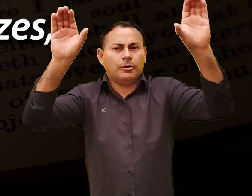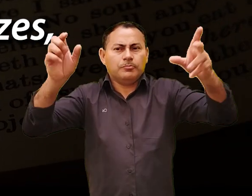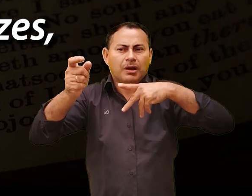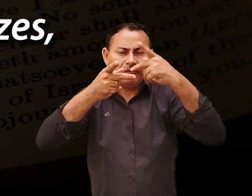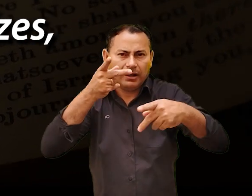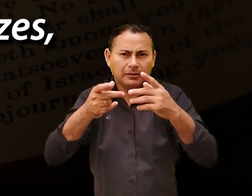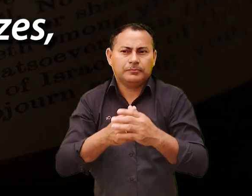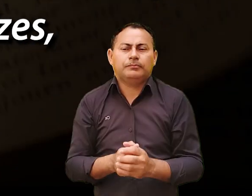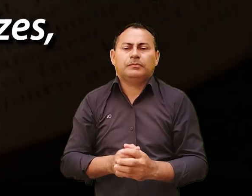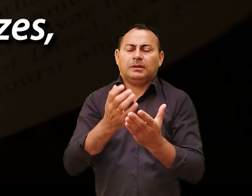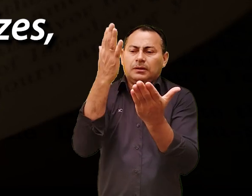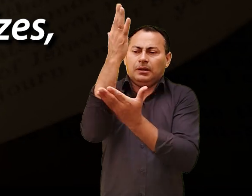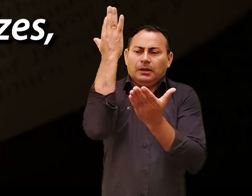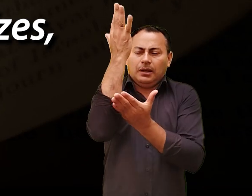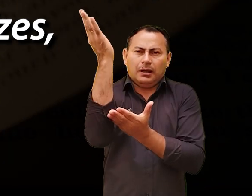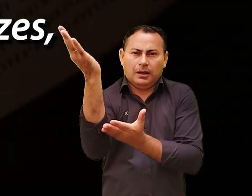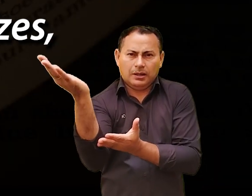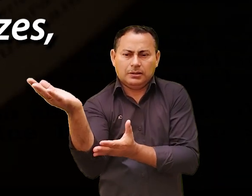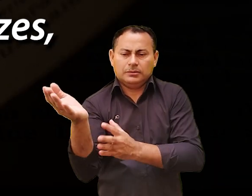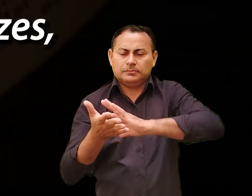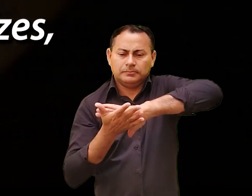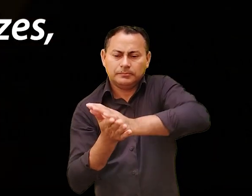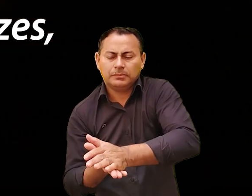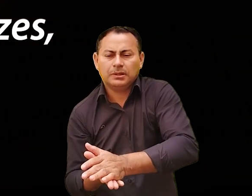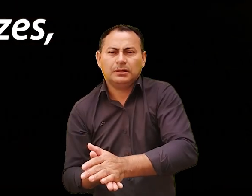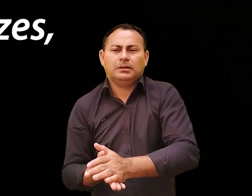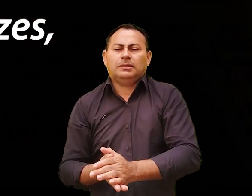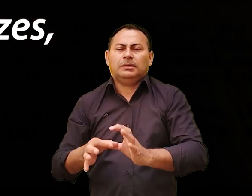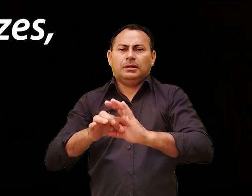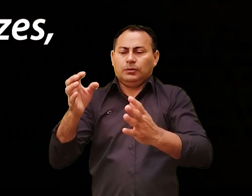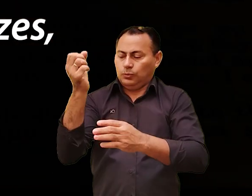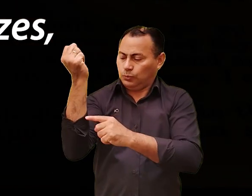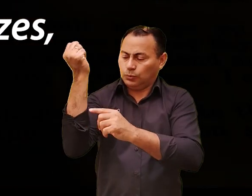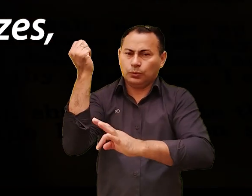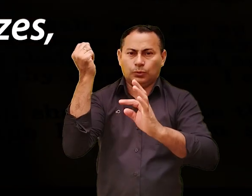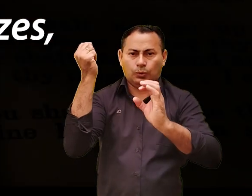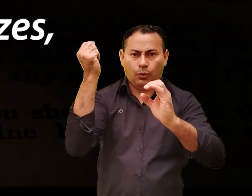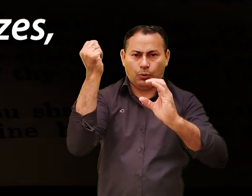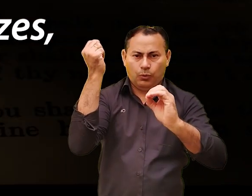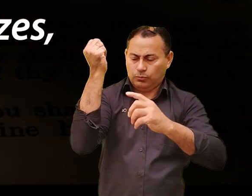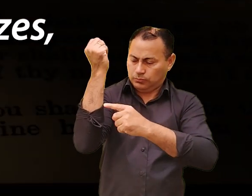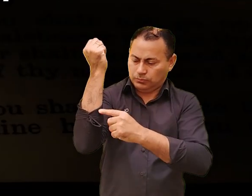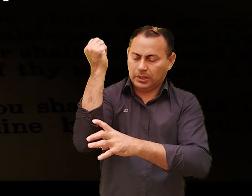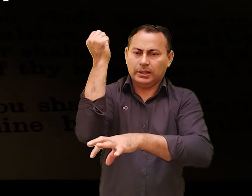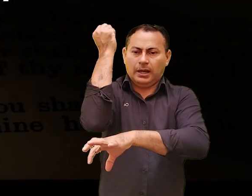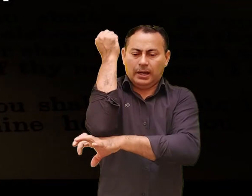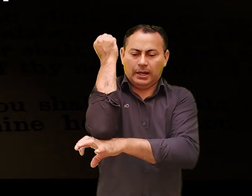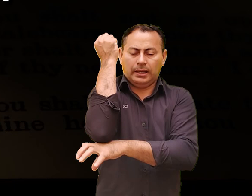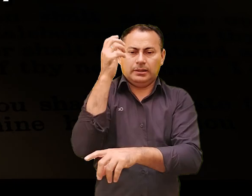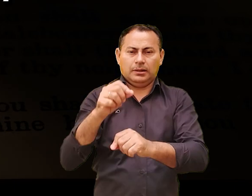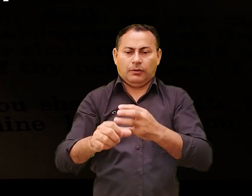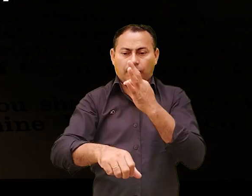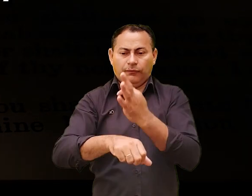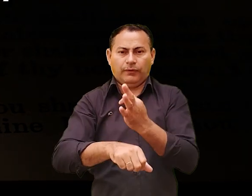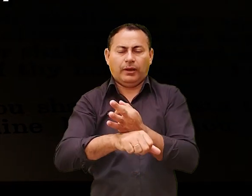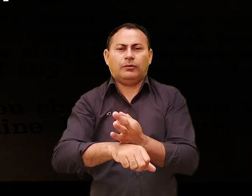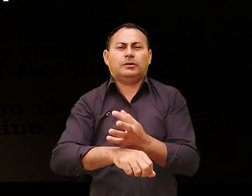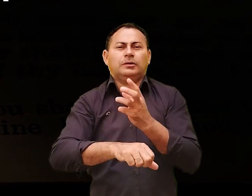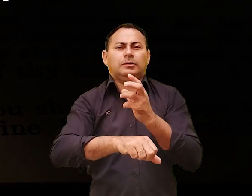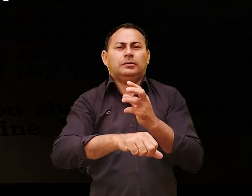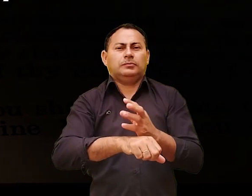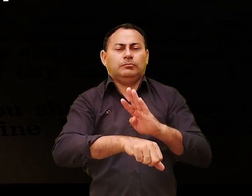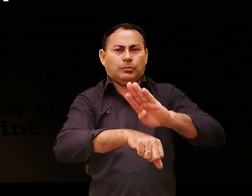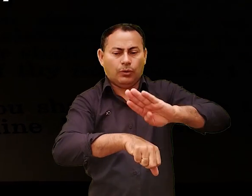e dizia: derrubem a árvore e destruam-na, mas deixem o toco e as suas raízes presos com ferro e